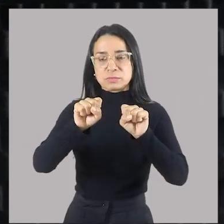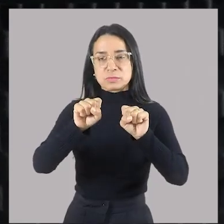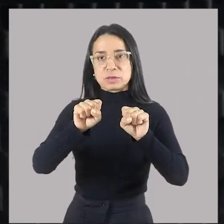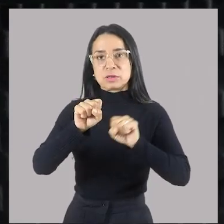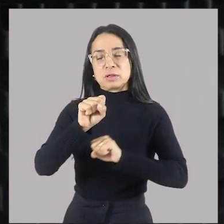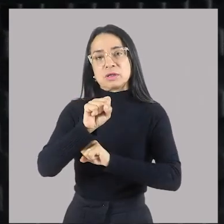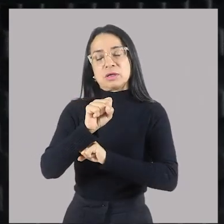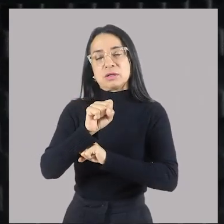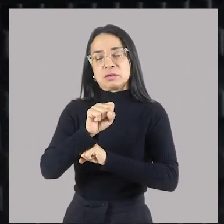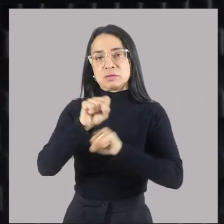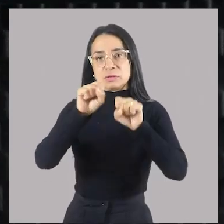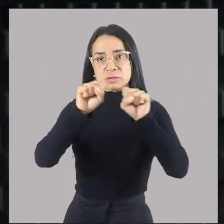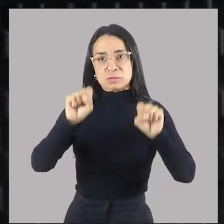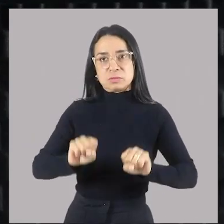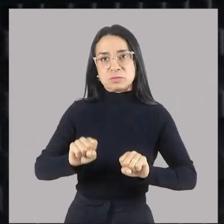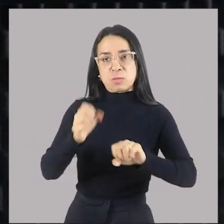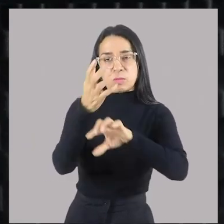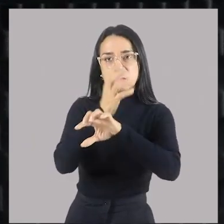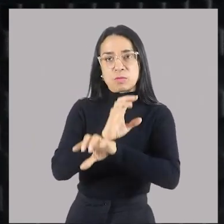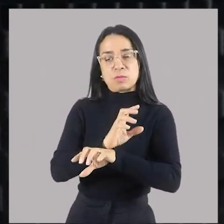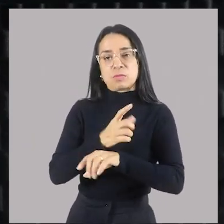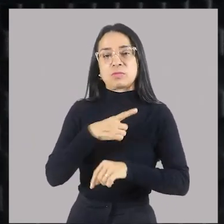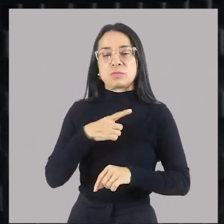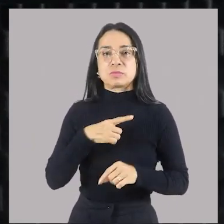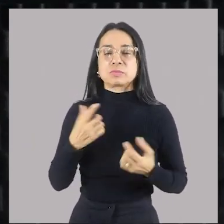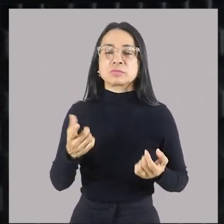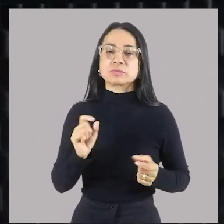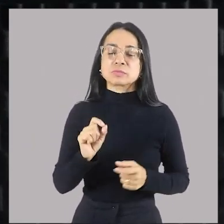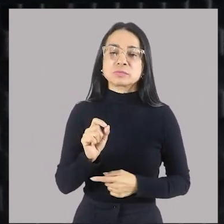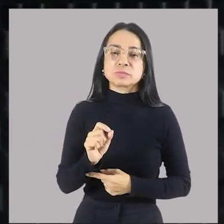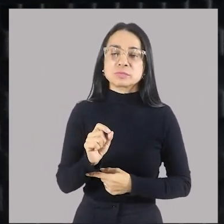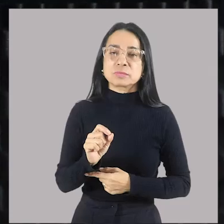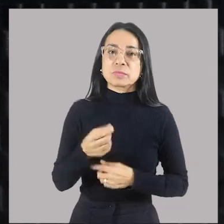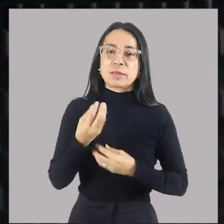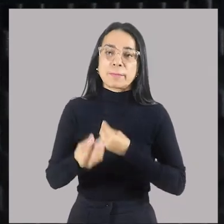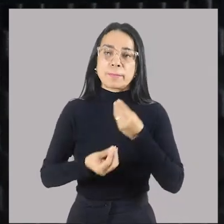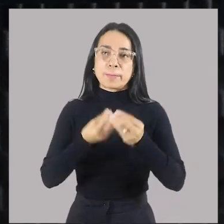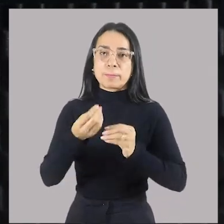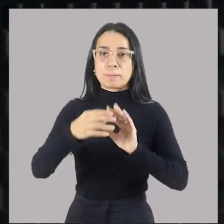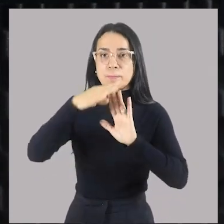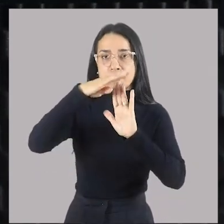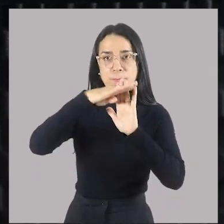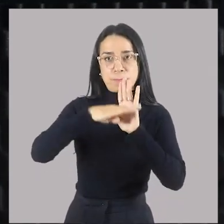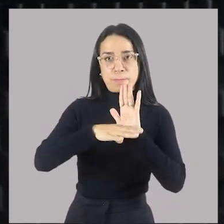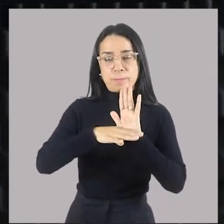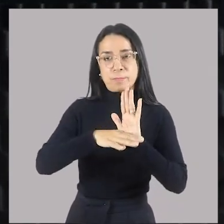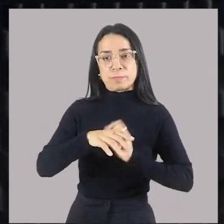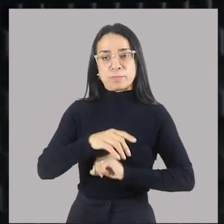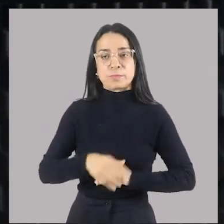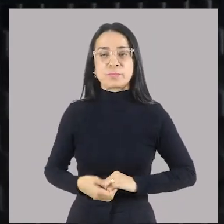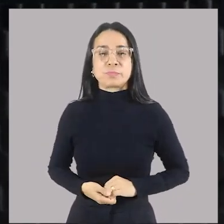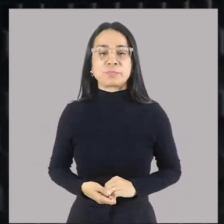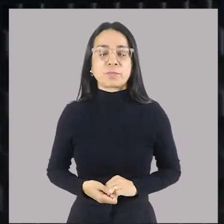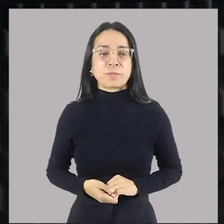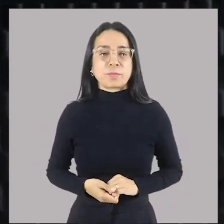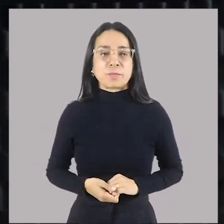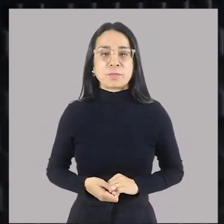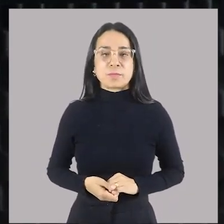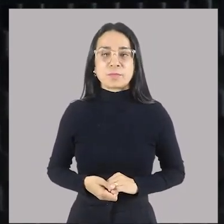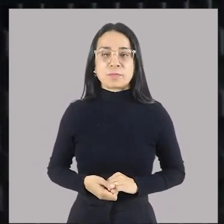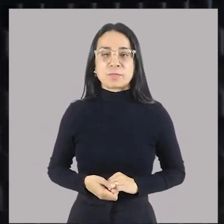tecido conjuntivo ósseo. E aí vamos ver como que eles se classificam. Então, o osso ele pode